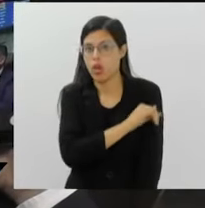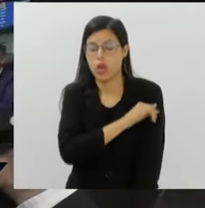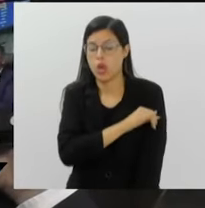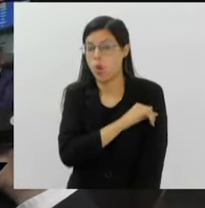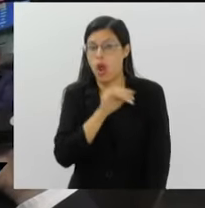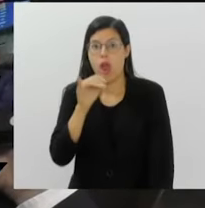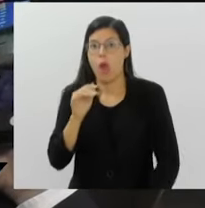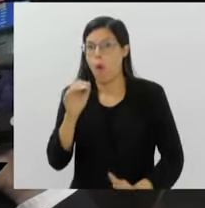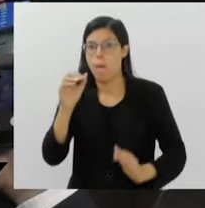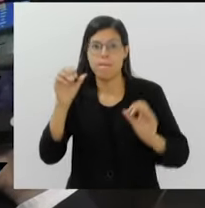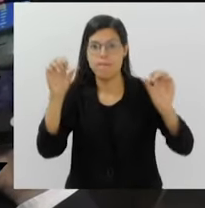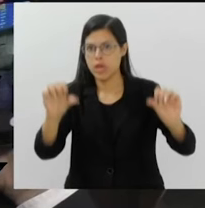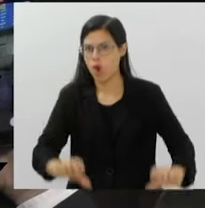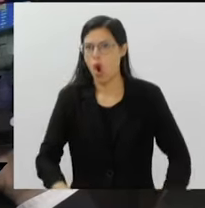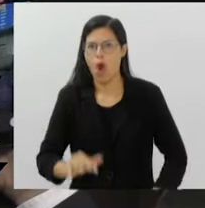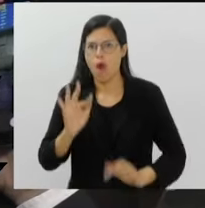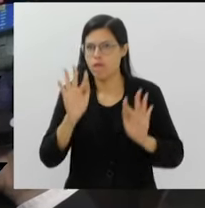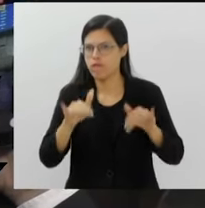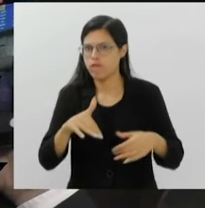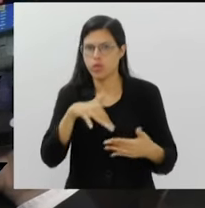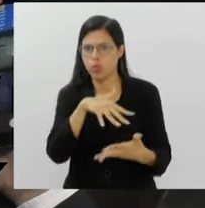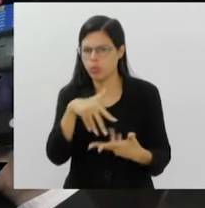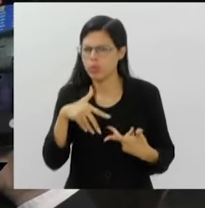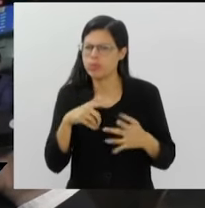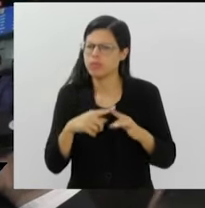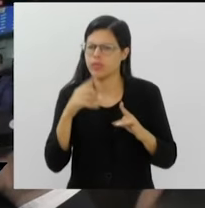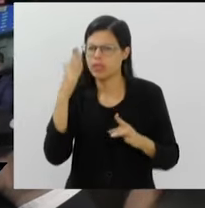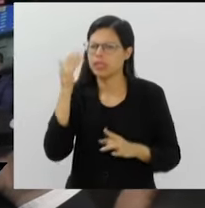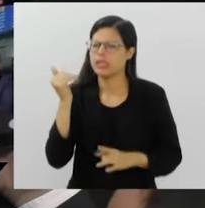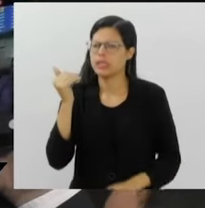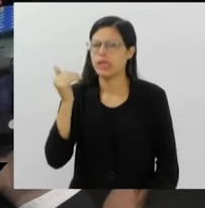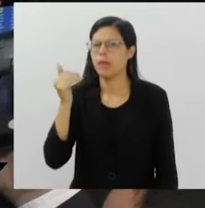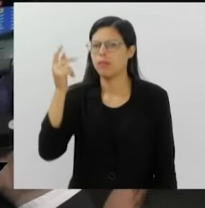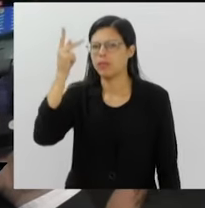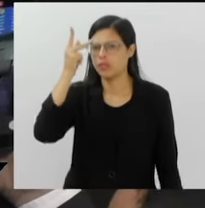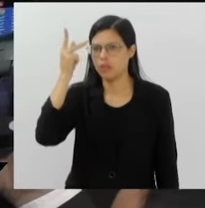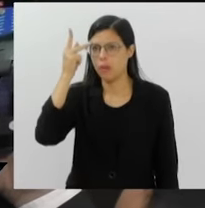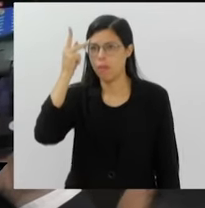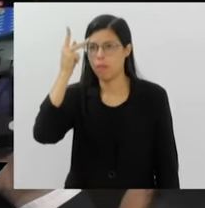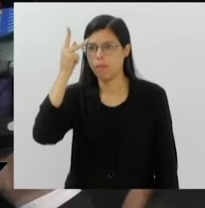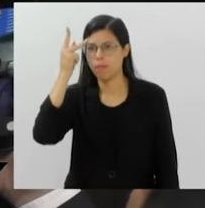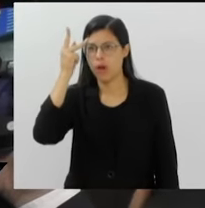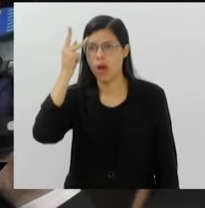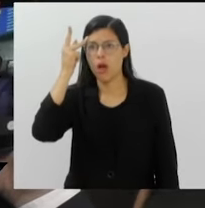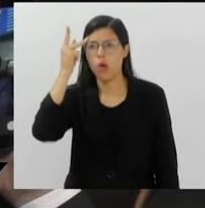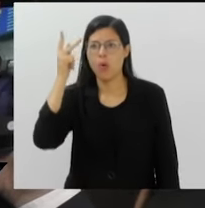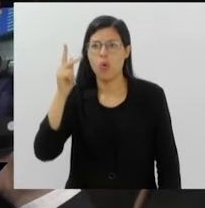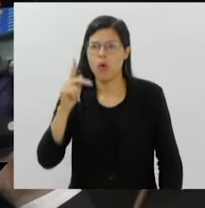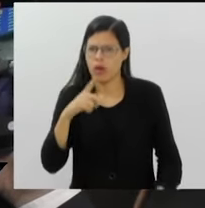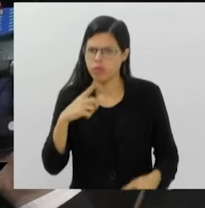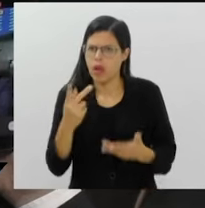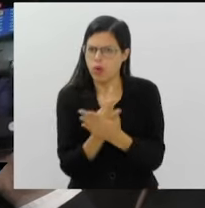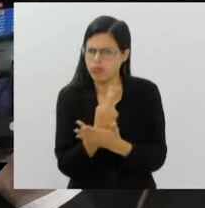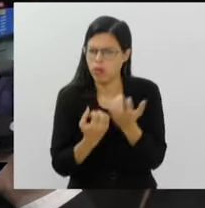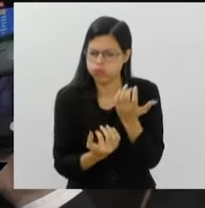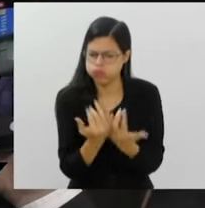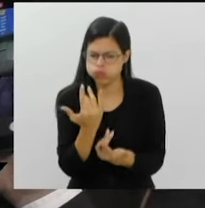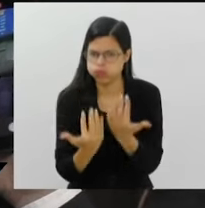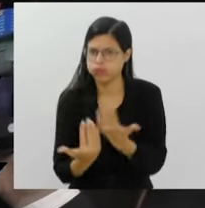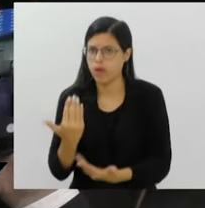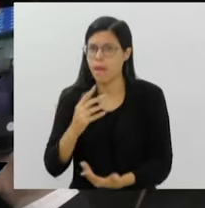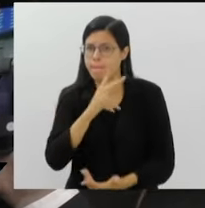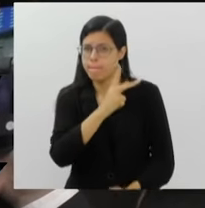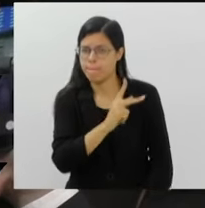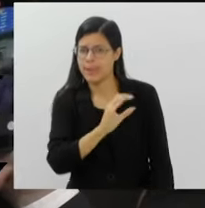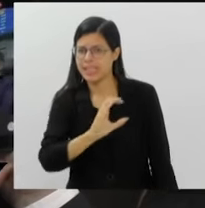aqui. Mas a gente sabe que em São Paulo, Índia, dezenas de postos são incendiados diariamente pelo PCC